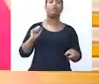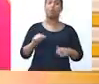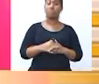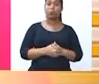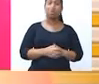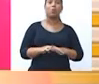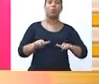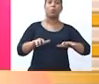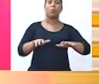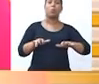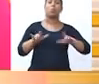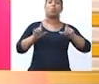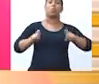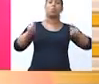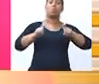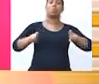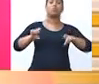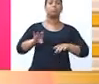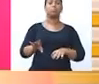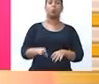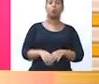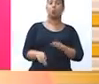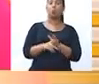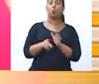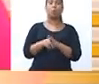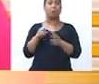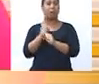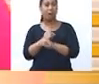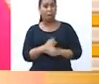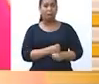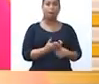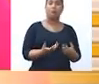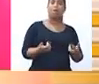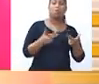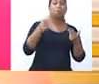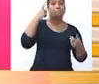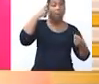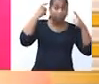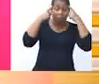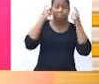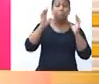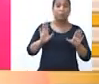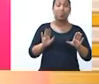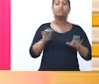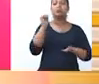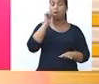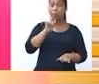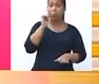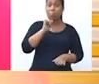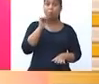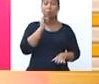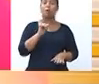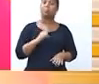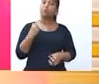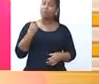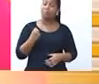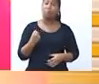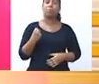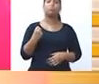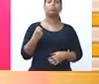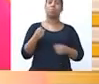do computador, não só como uma máquina de cálculo e com inteligência. Então, a mulher estava